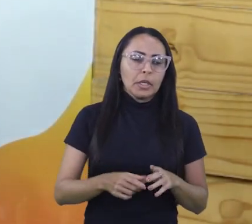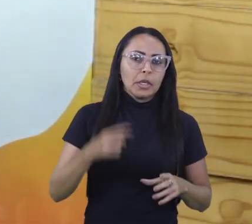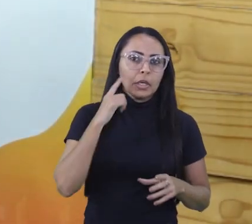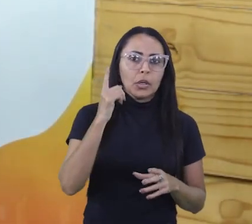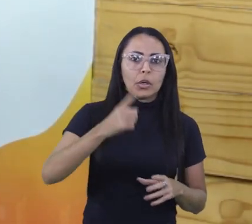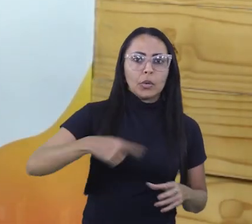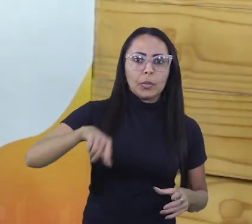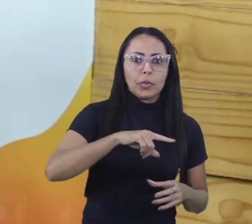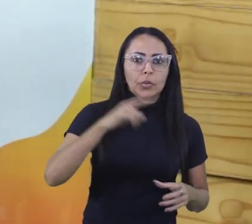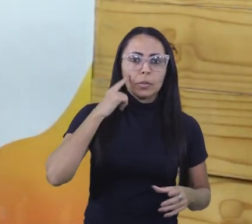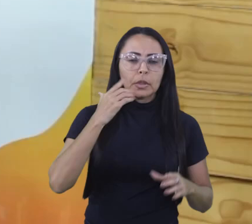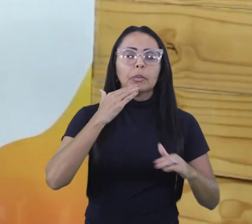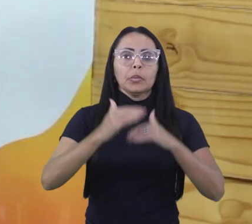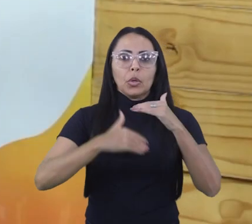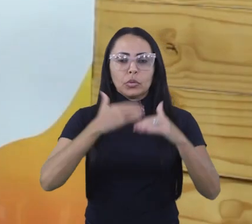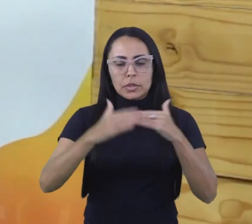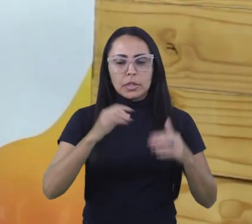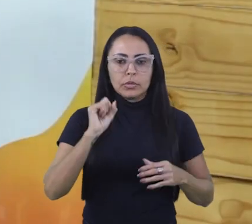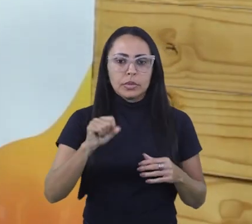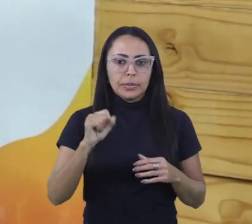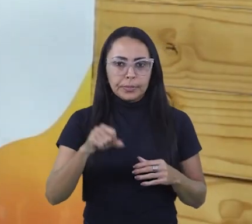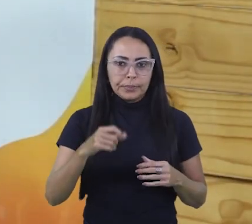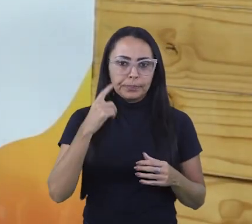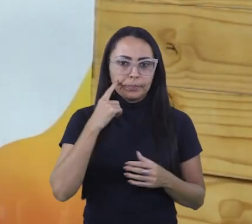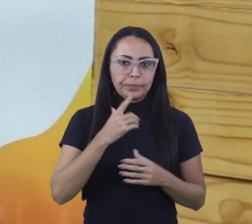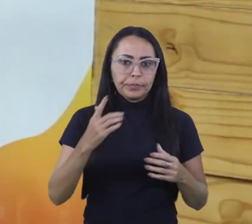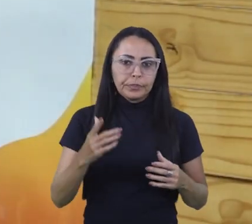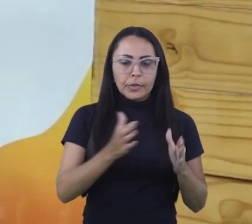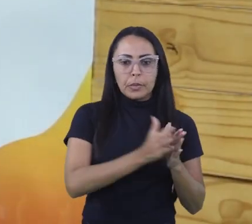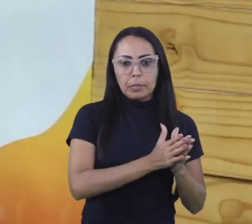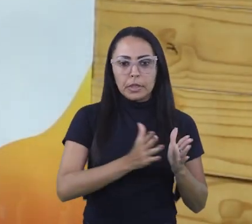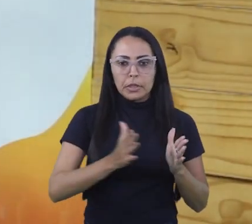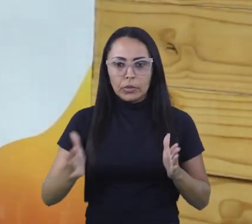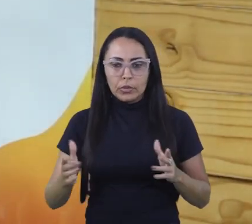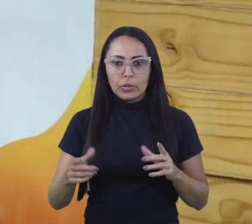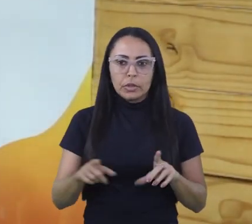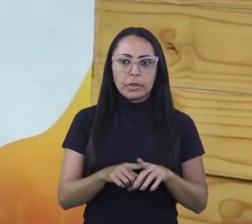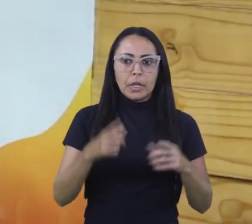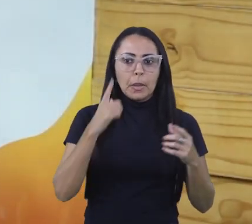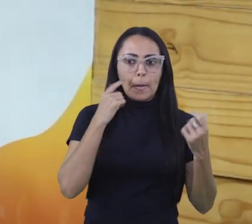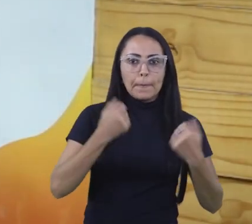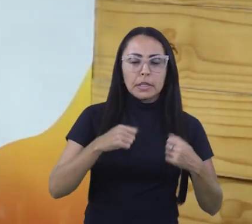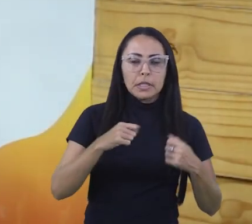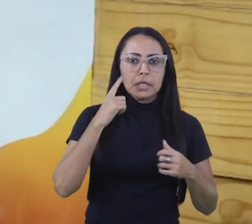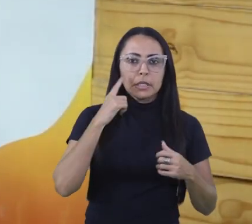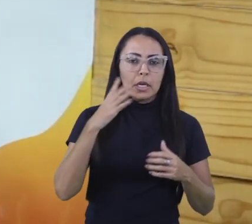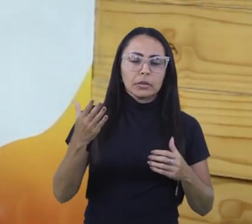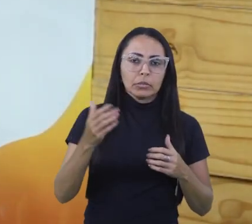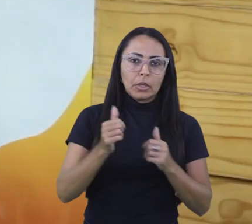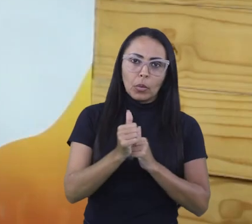um mundo que está produzindo muito conteúdo, muitos livros, periódicos, e a biblioteca precisa acompanhar isso. Até